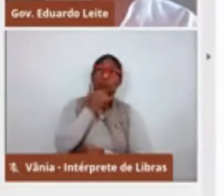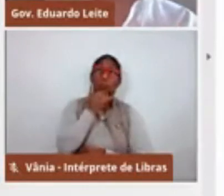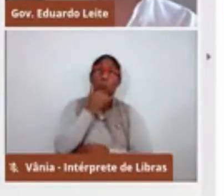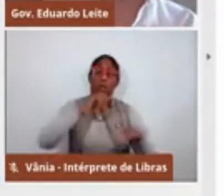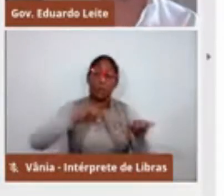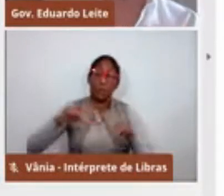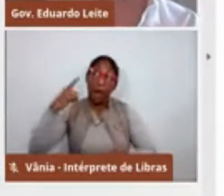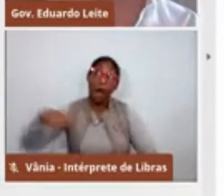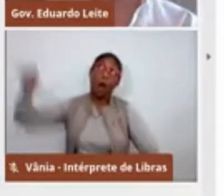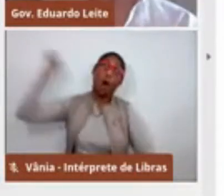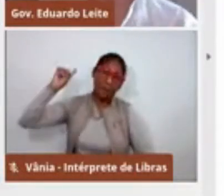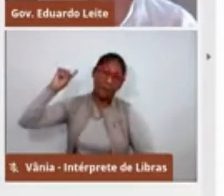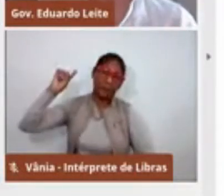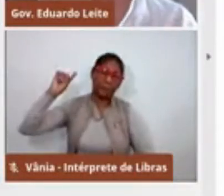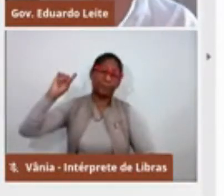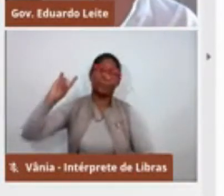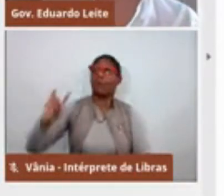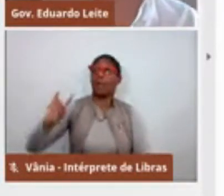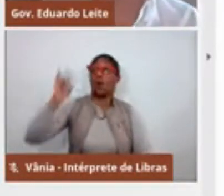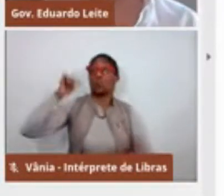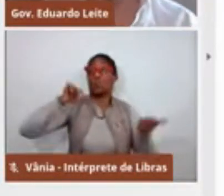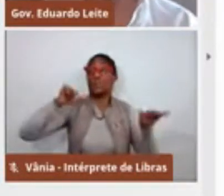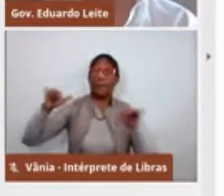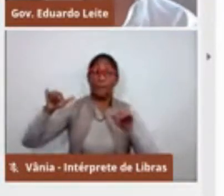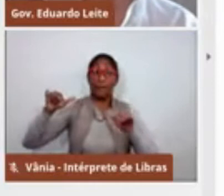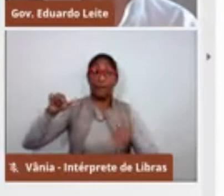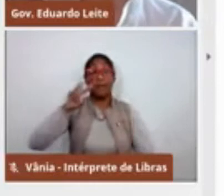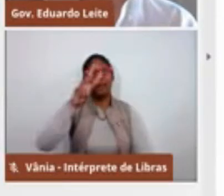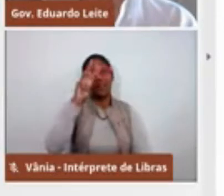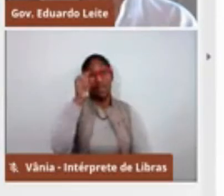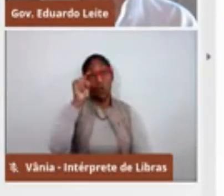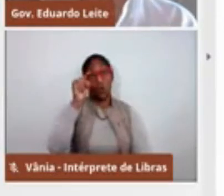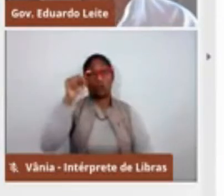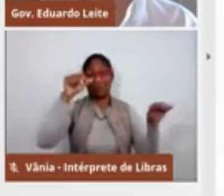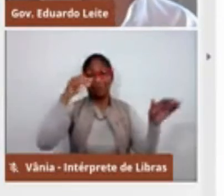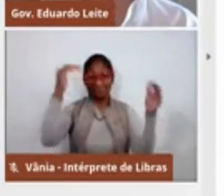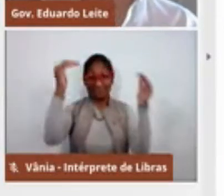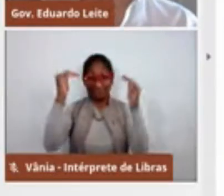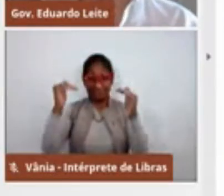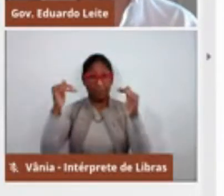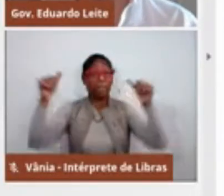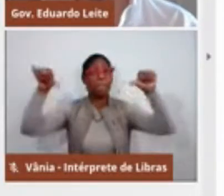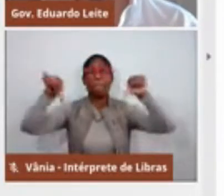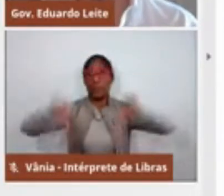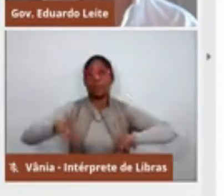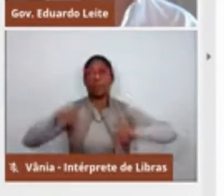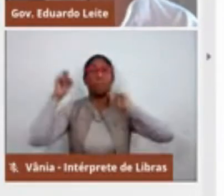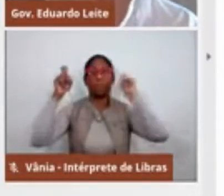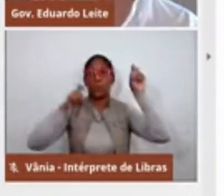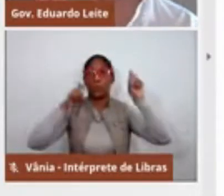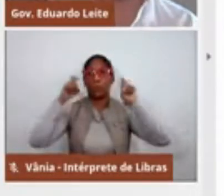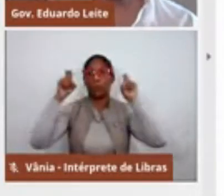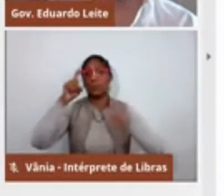retrasada, e na última semana foi a 38. Ali houve, de fato, uma piora preocupante do número de